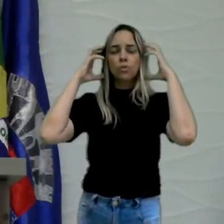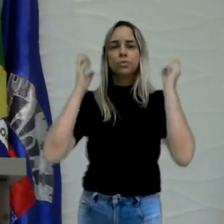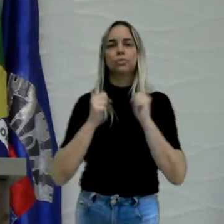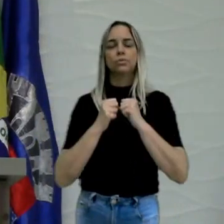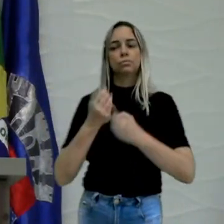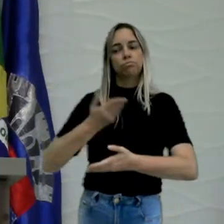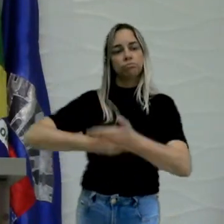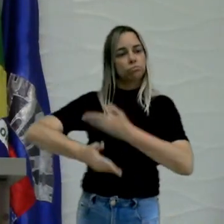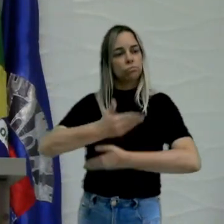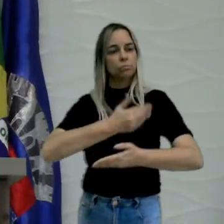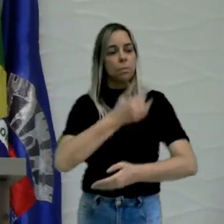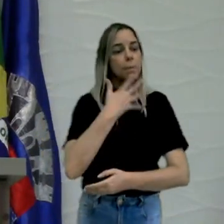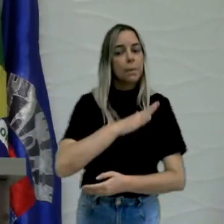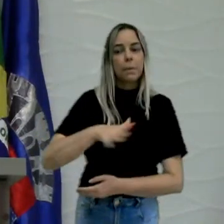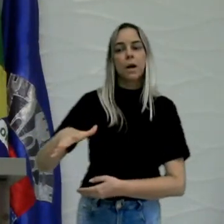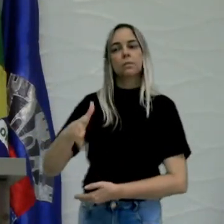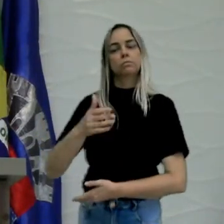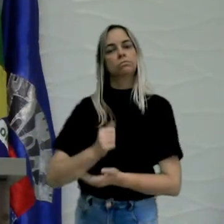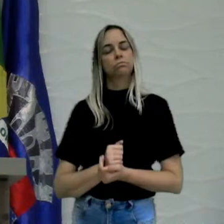atender as nossas crianças.